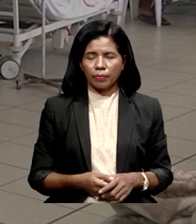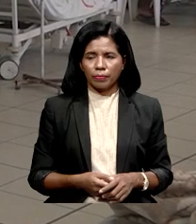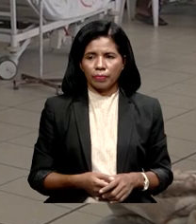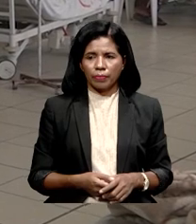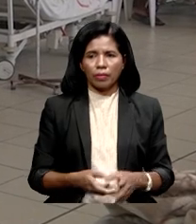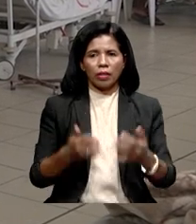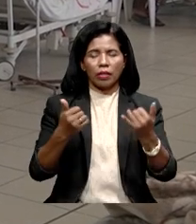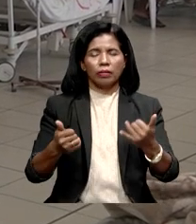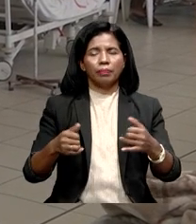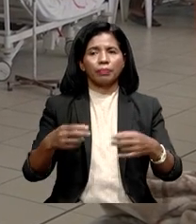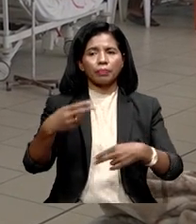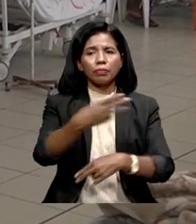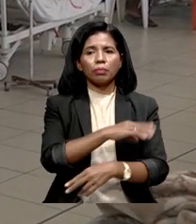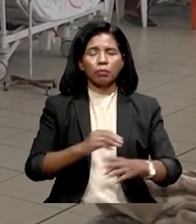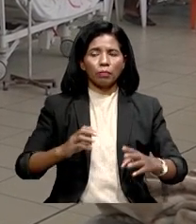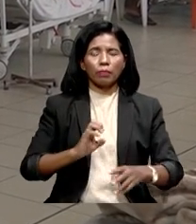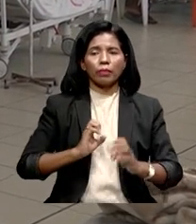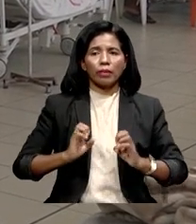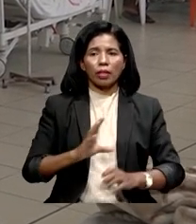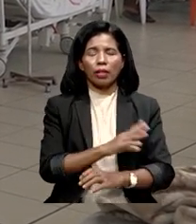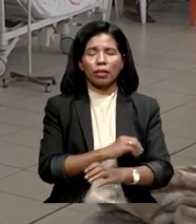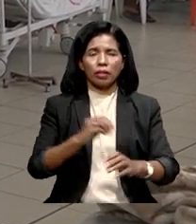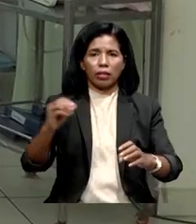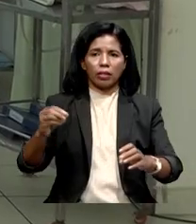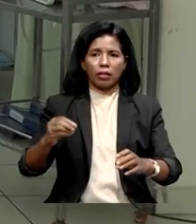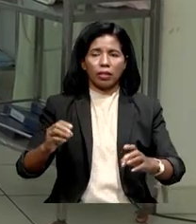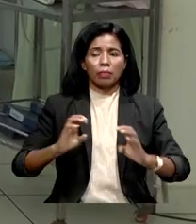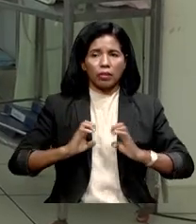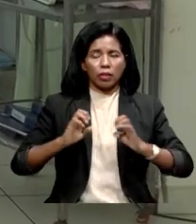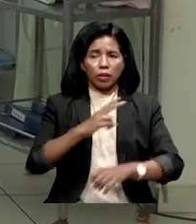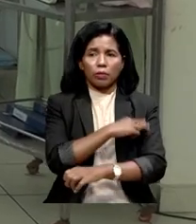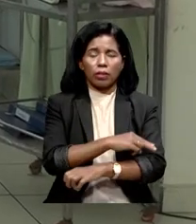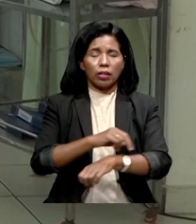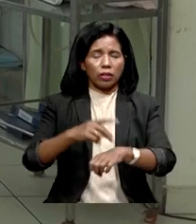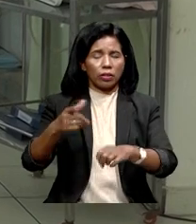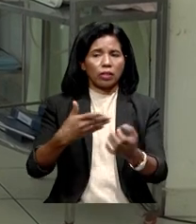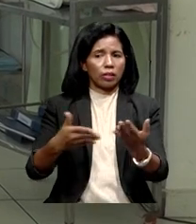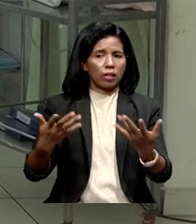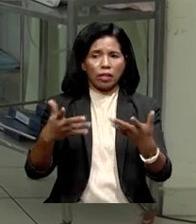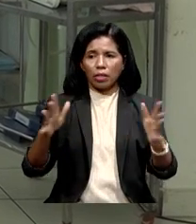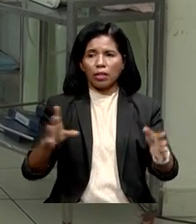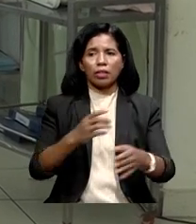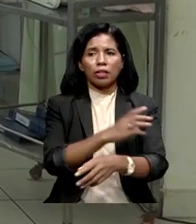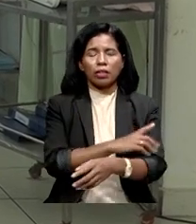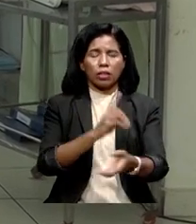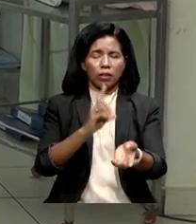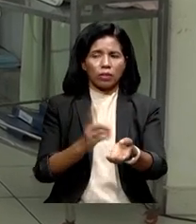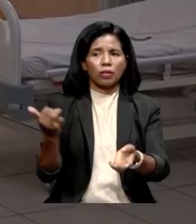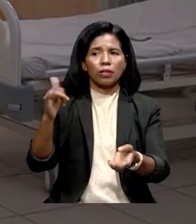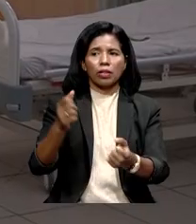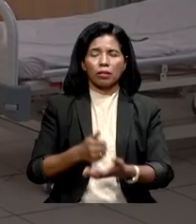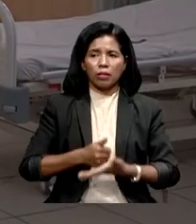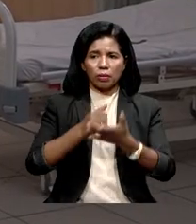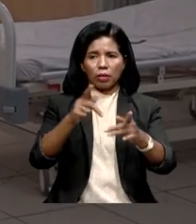Dadao, nessa sala emergência do Hospital Nacional, continua menos recursos humanos no equipamento de balão, onde dificulta pessoal saúde cira a tu